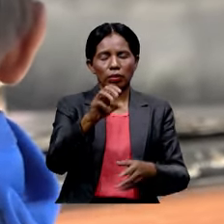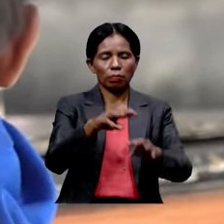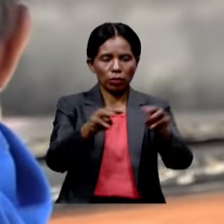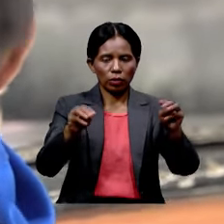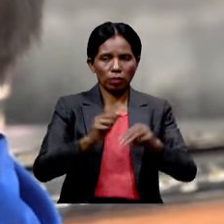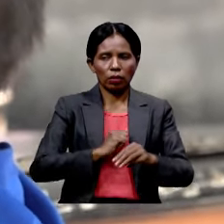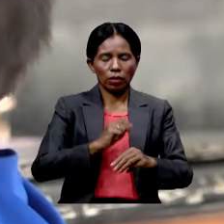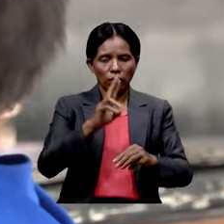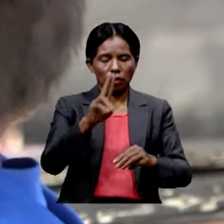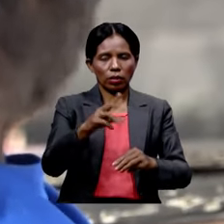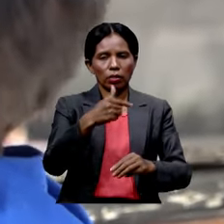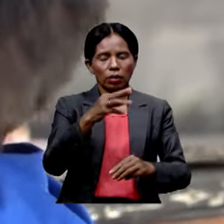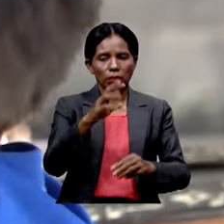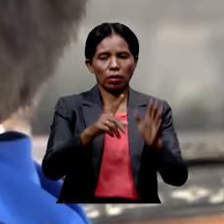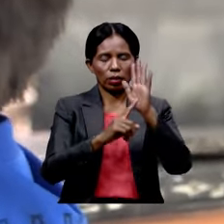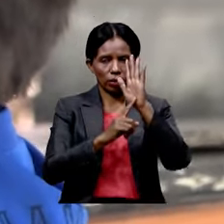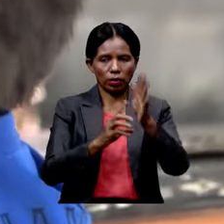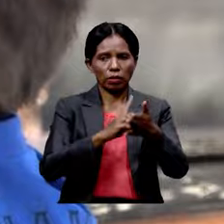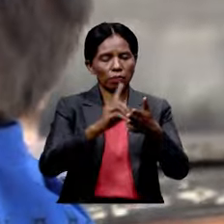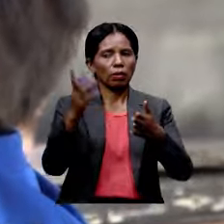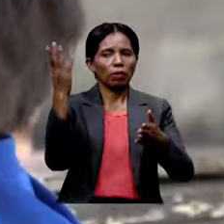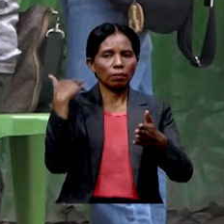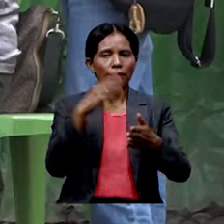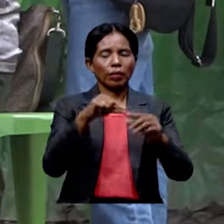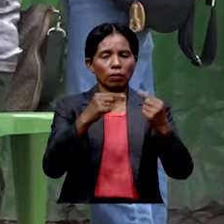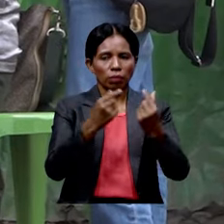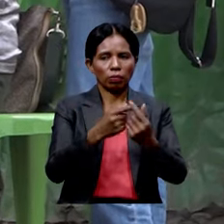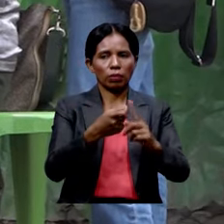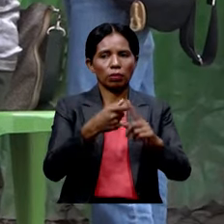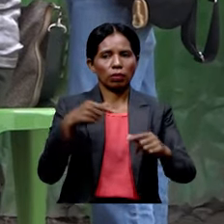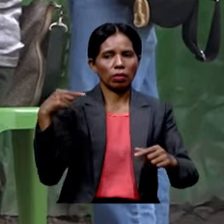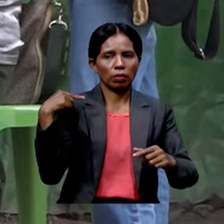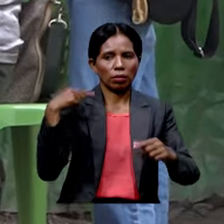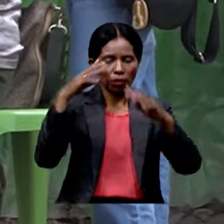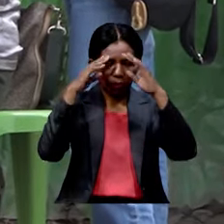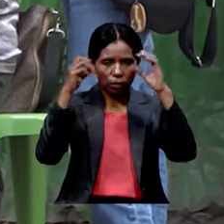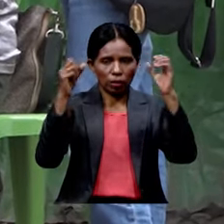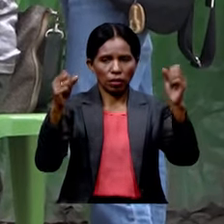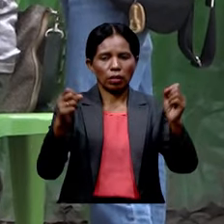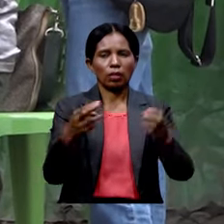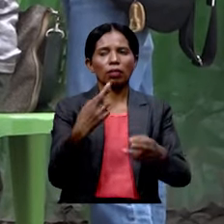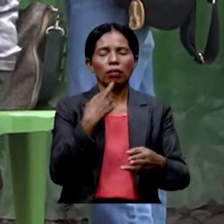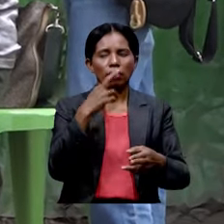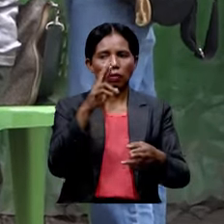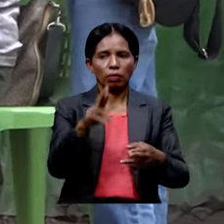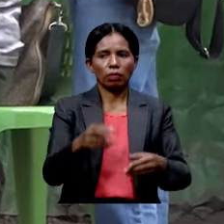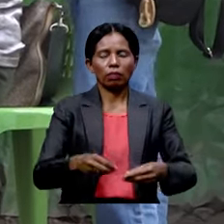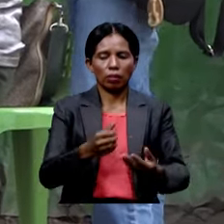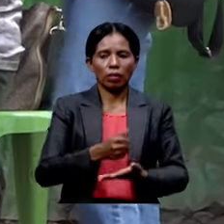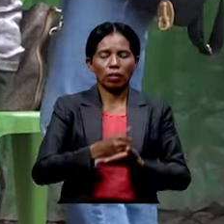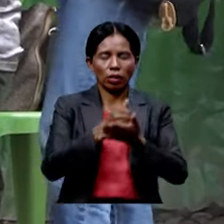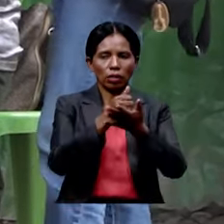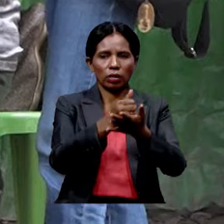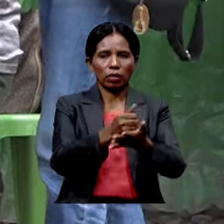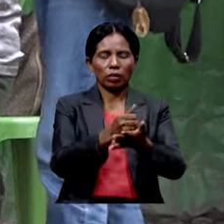Aileu, Nebejiemen Pública e a Semana Kotuk, equipa Rússia e Gabinete Presidência da República, responde que eles, onde for apoio